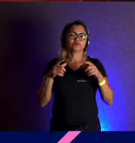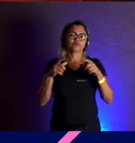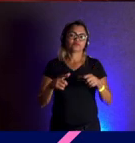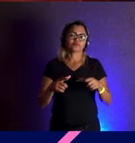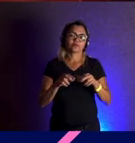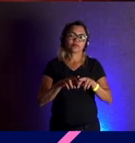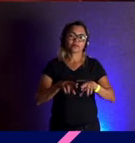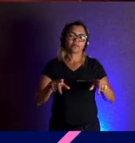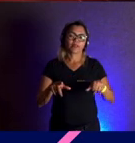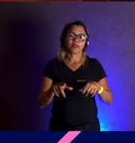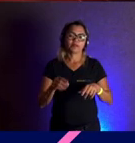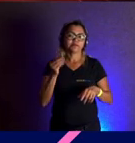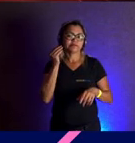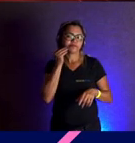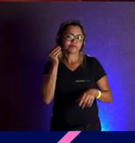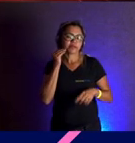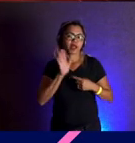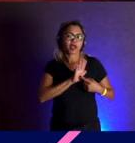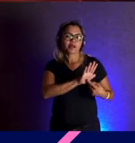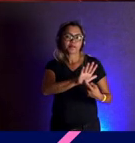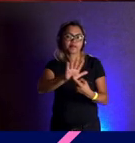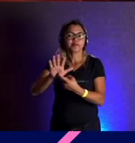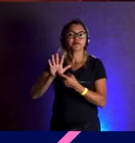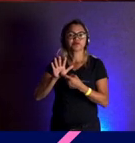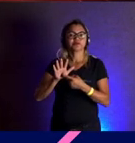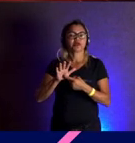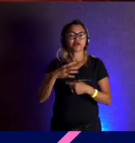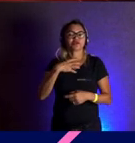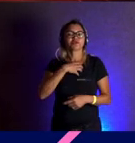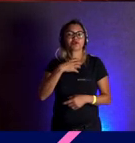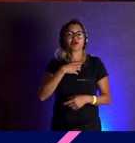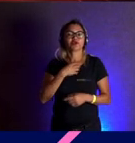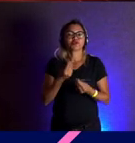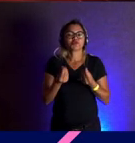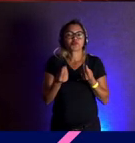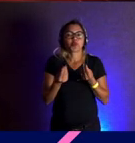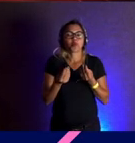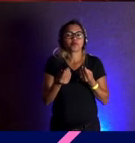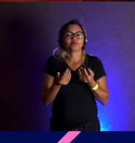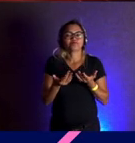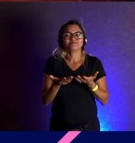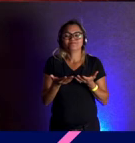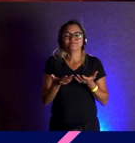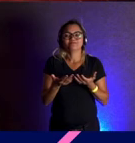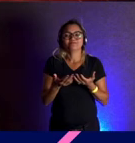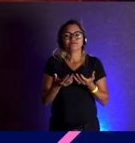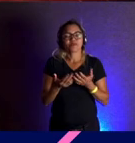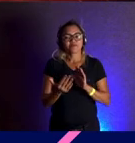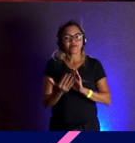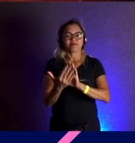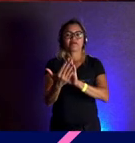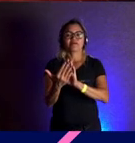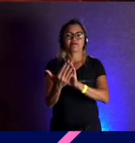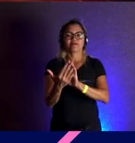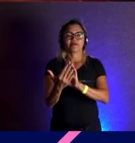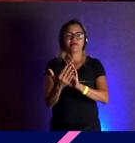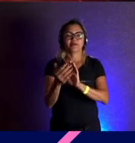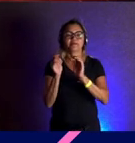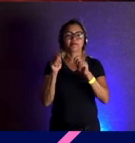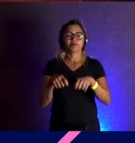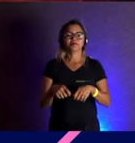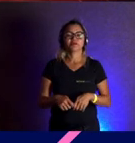que tentar mostrar formas de lidar com isso também pode ser